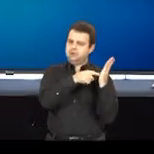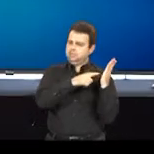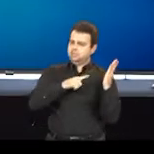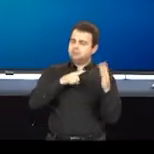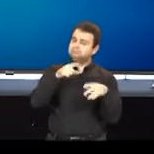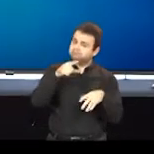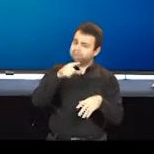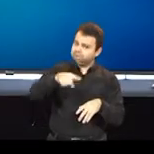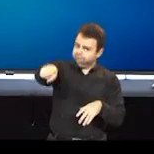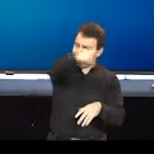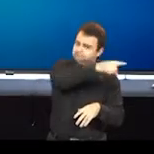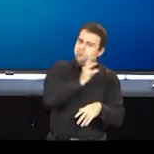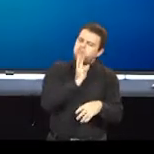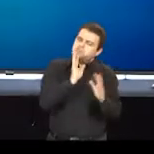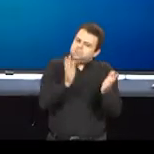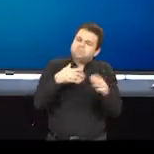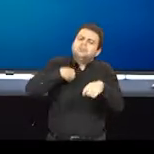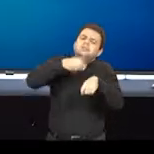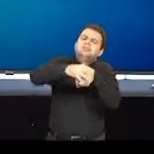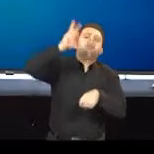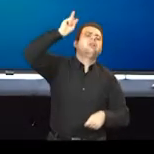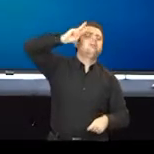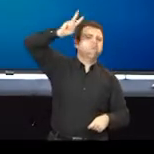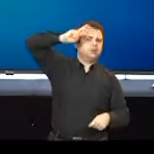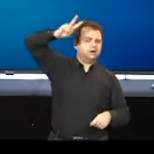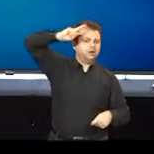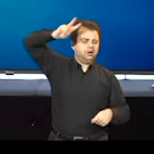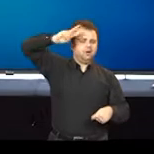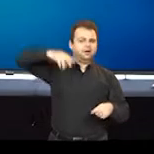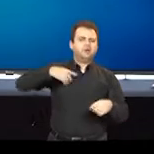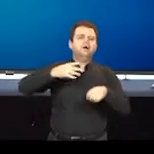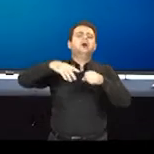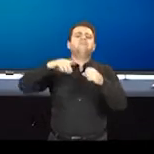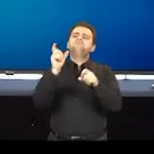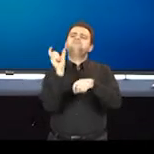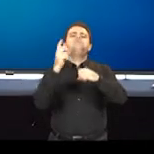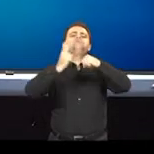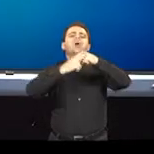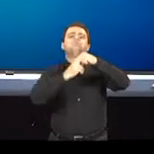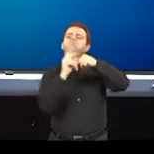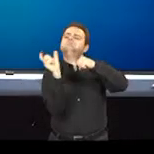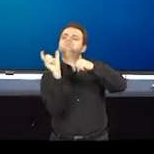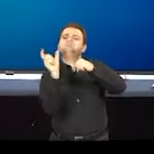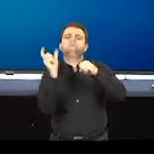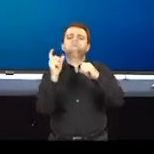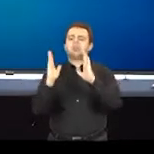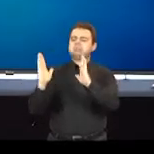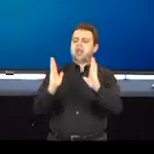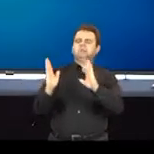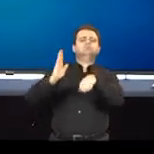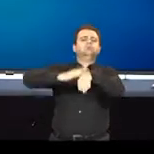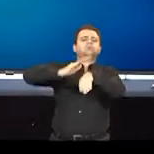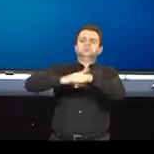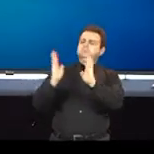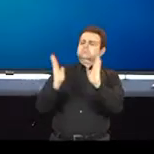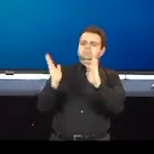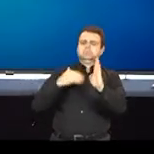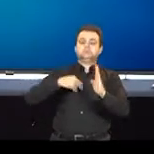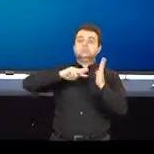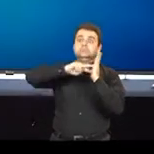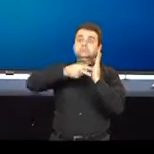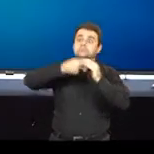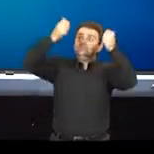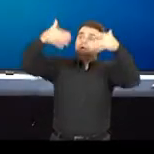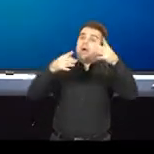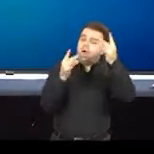de quais são os tempos verbais existentes, para a gente falar um pouquinho deles rapidamente, ok? Eu não vou falar da definição exatamente, mas